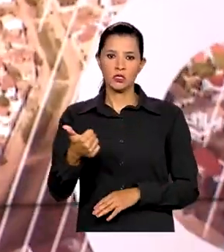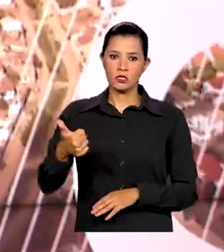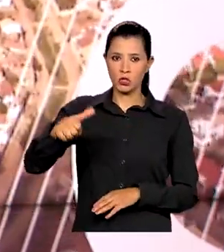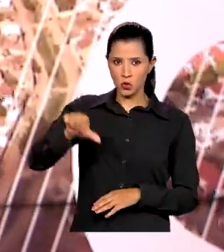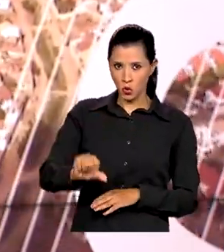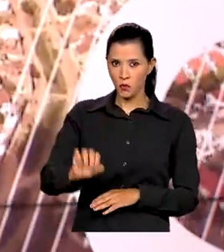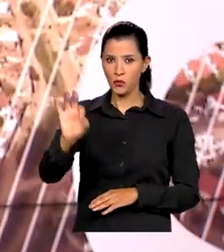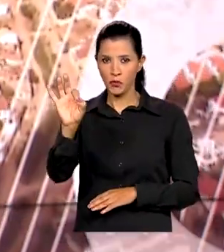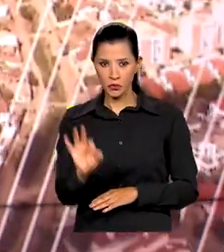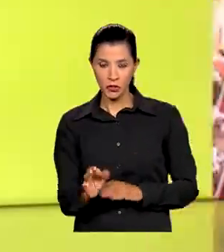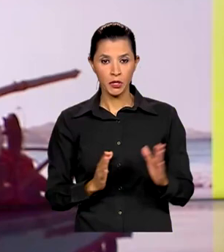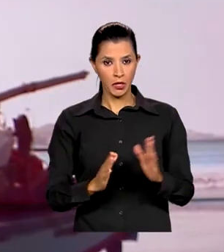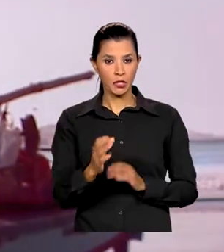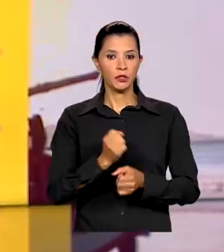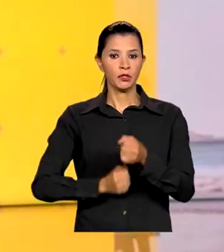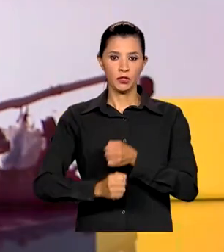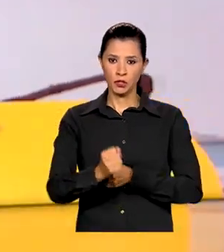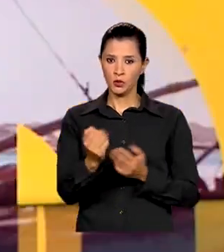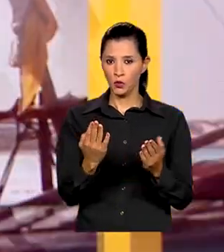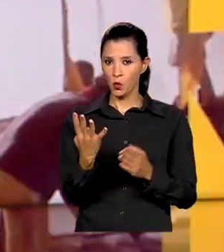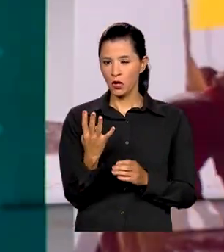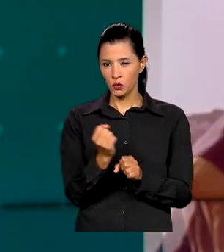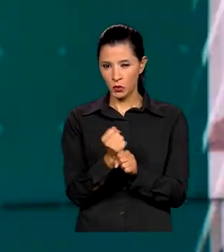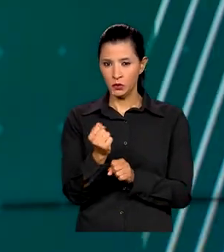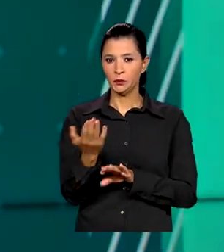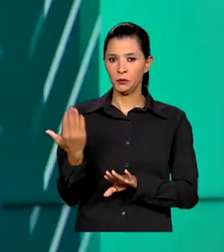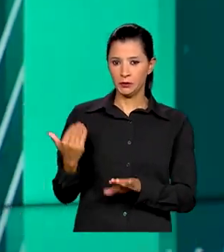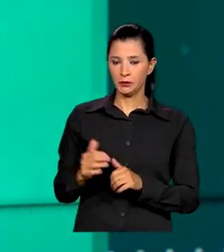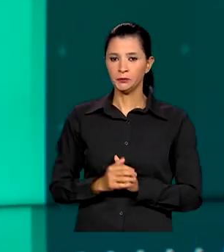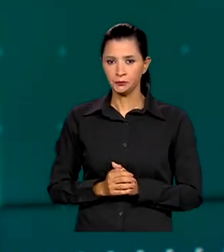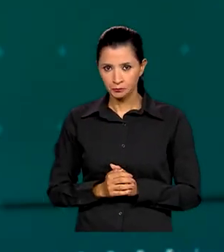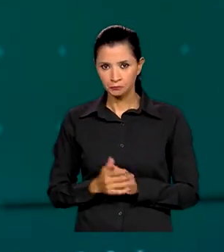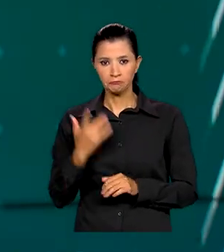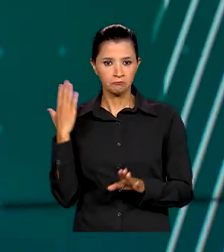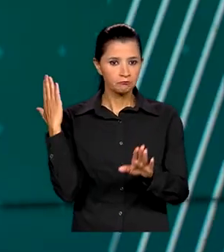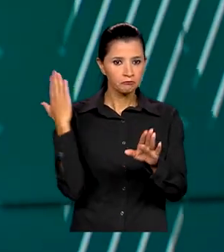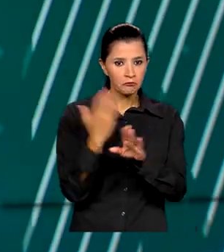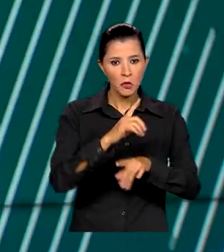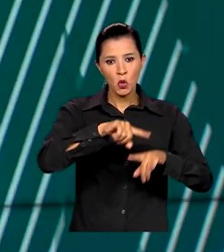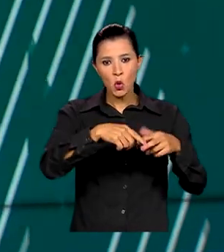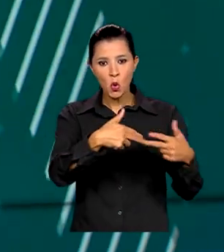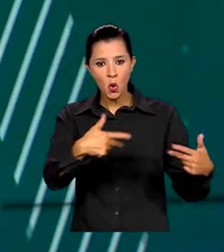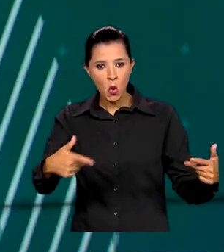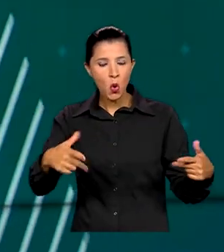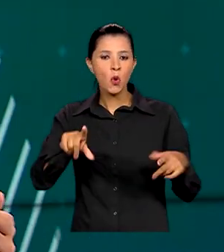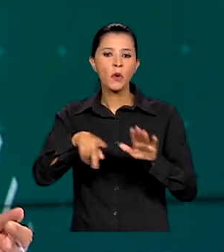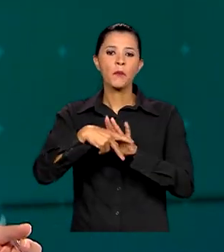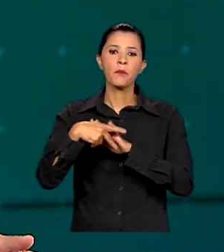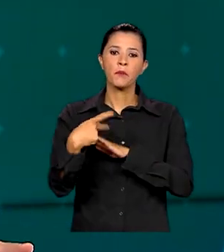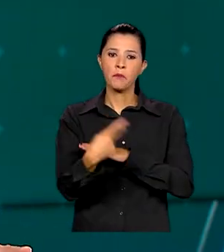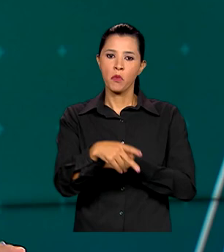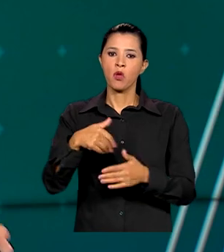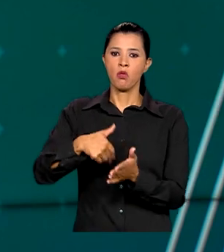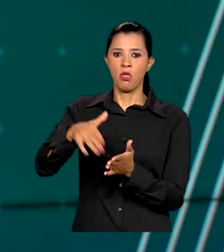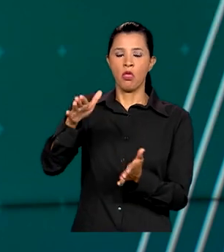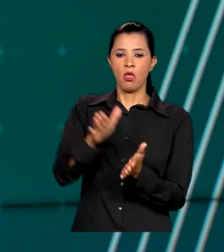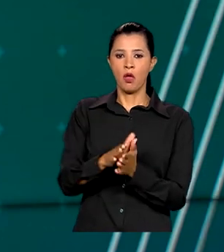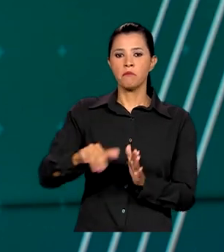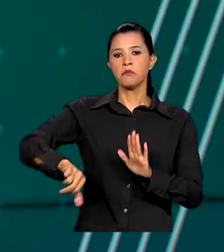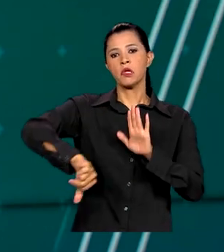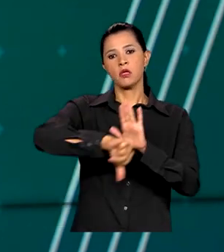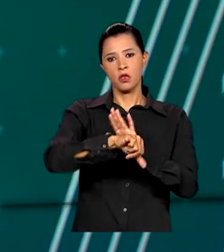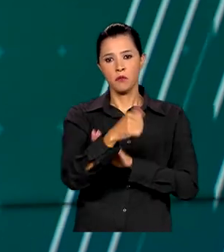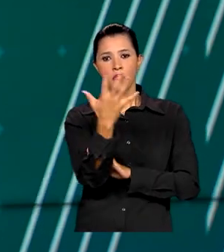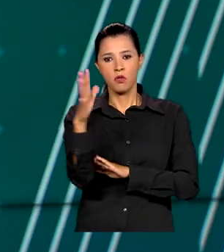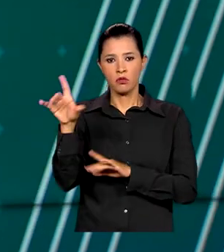à média para o mesmo período nos quatro anos anteriores as apreensões de bens e produtos relacionados às infrações ambientais também